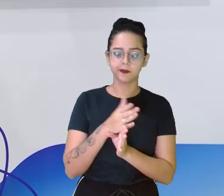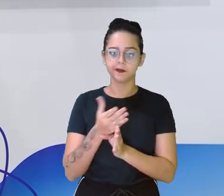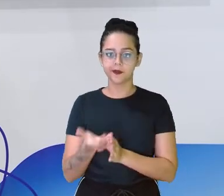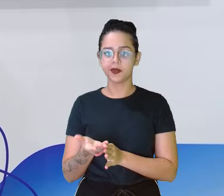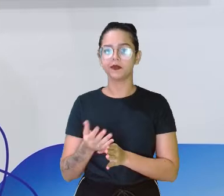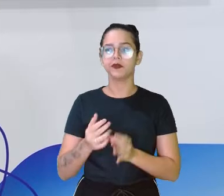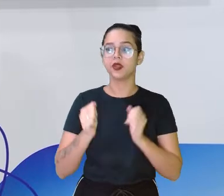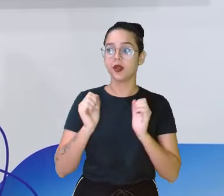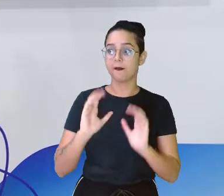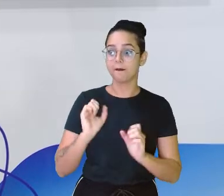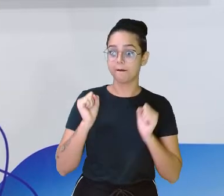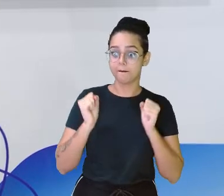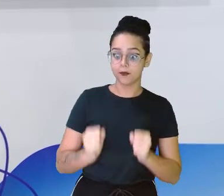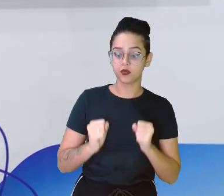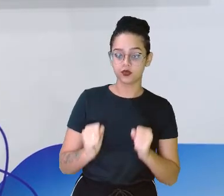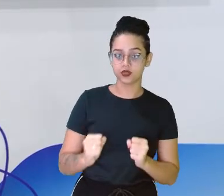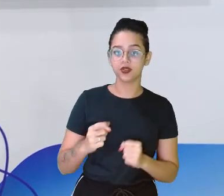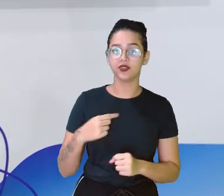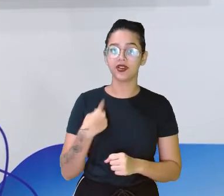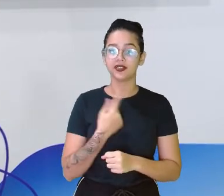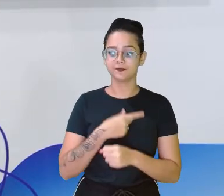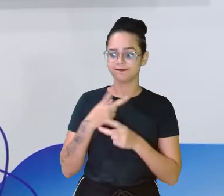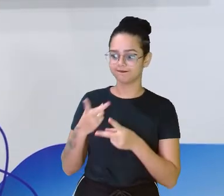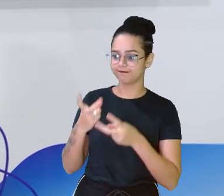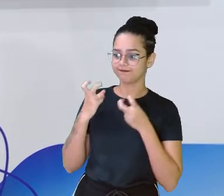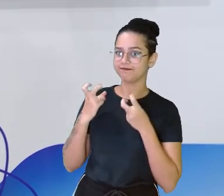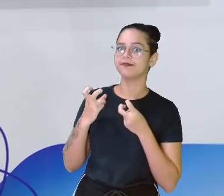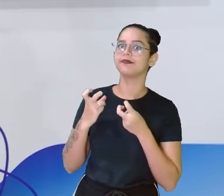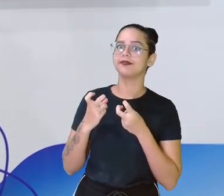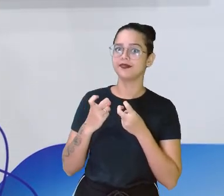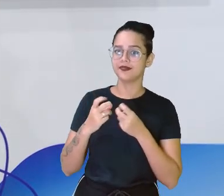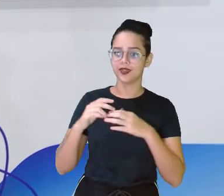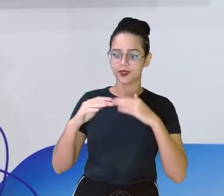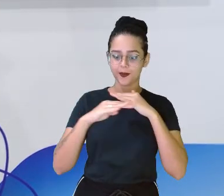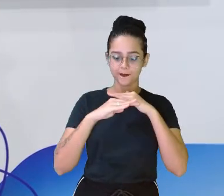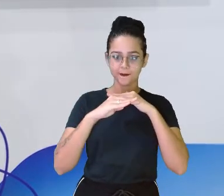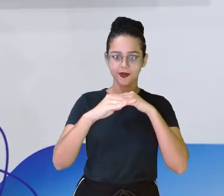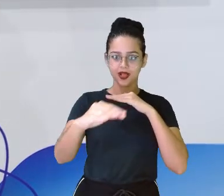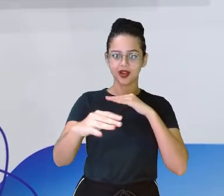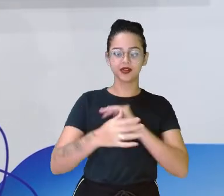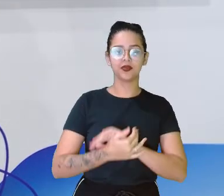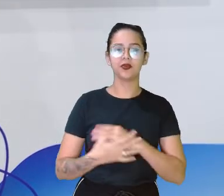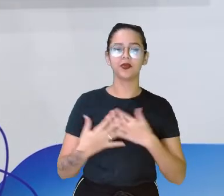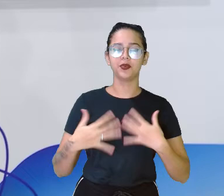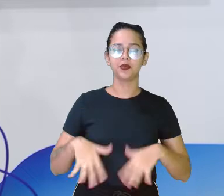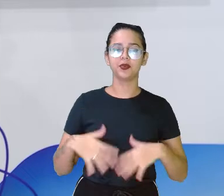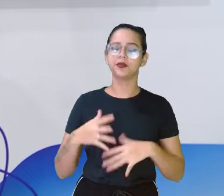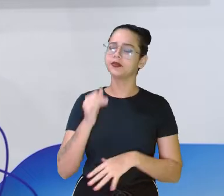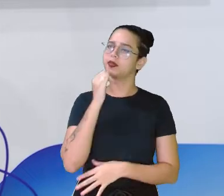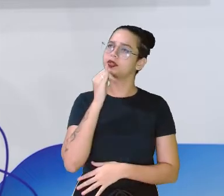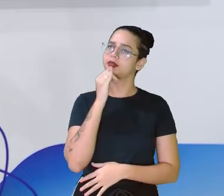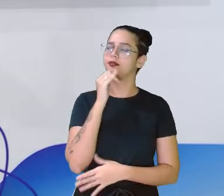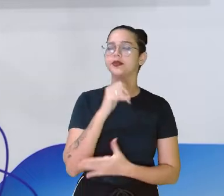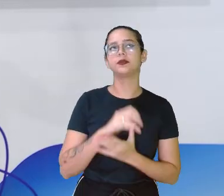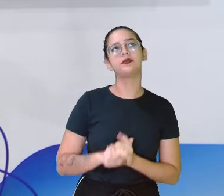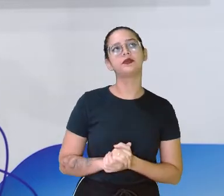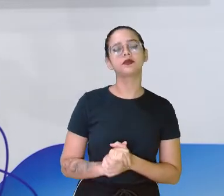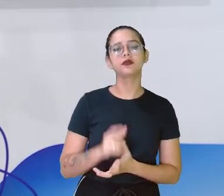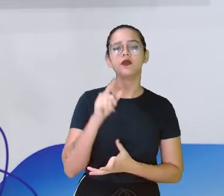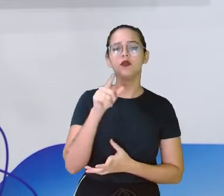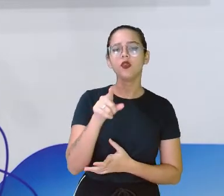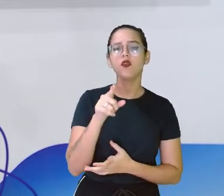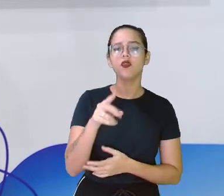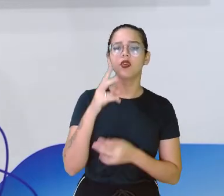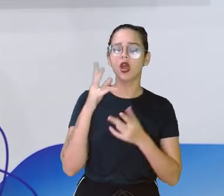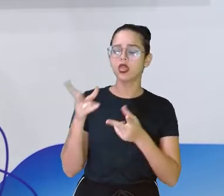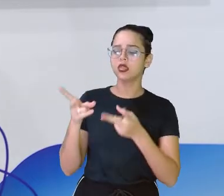possível a gente percebê-la num plano, né? Isso, por exemplo, se você for